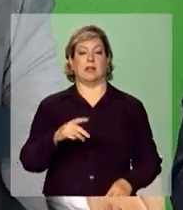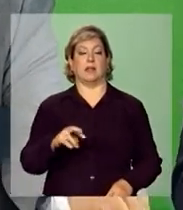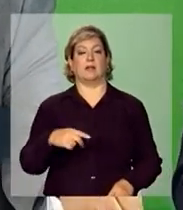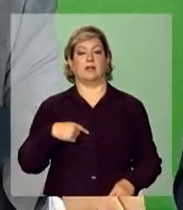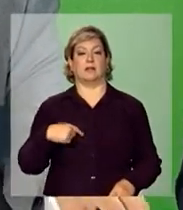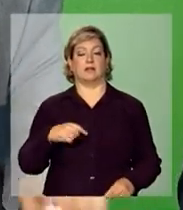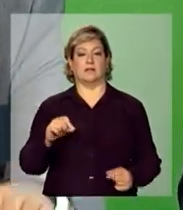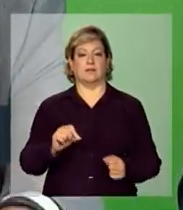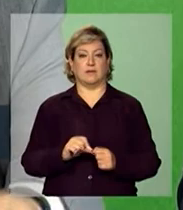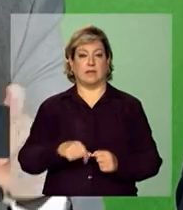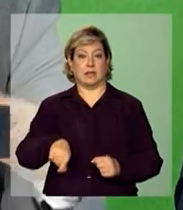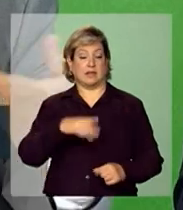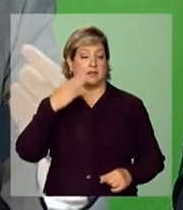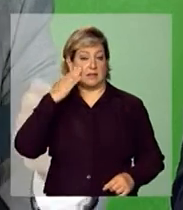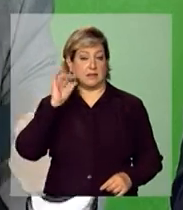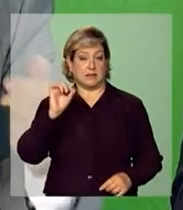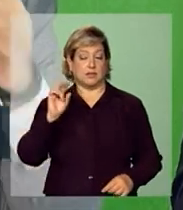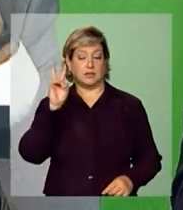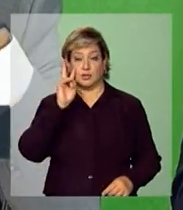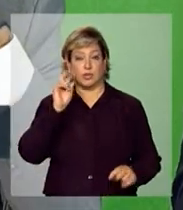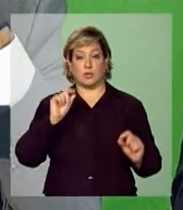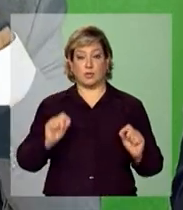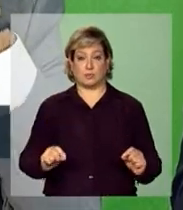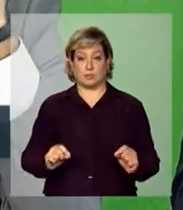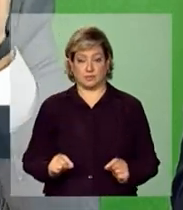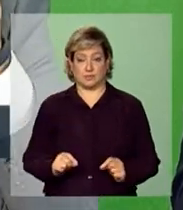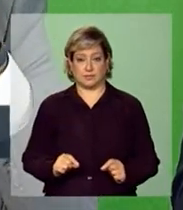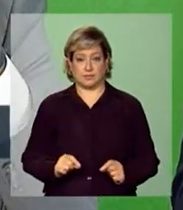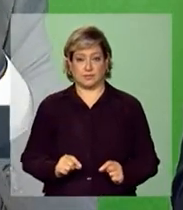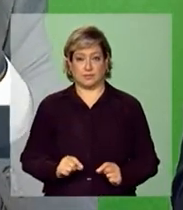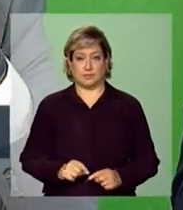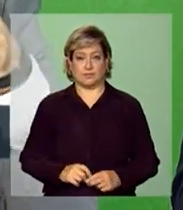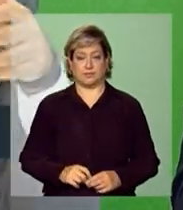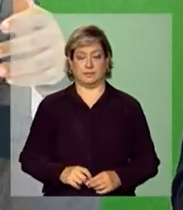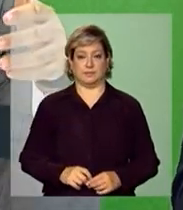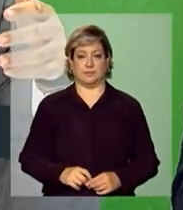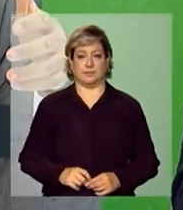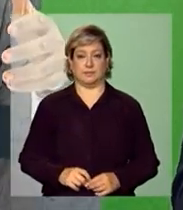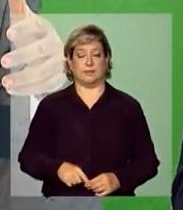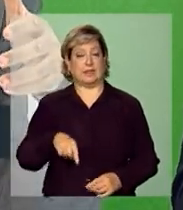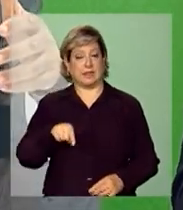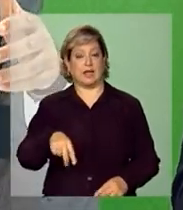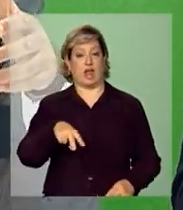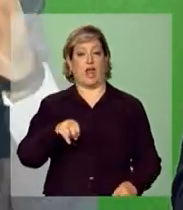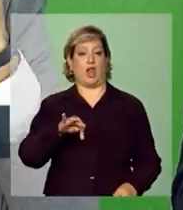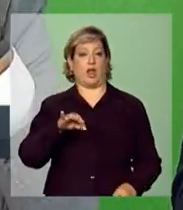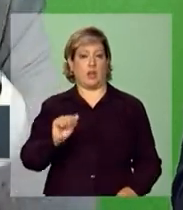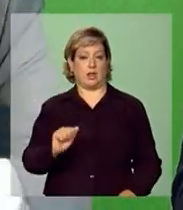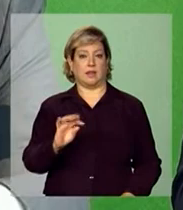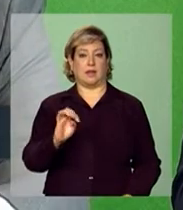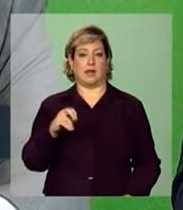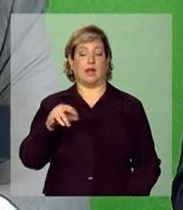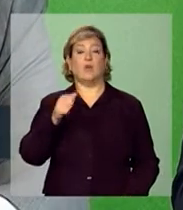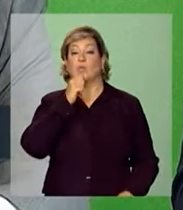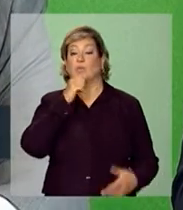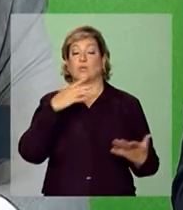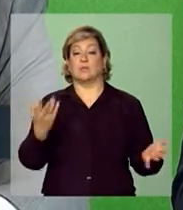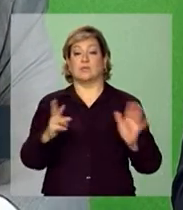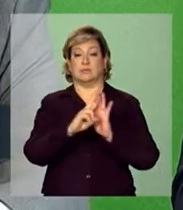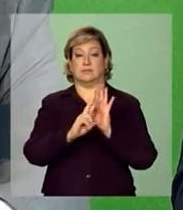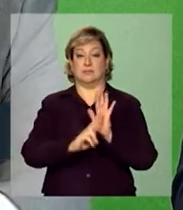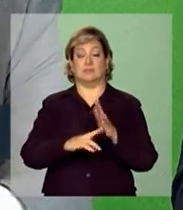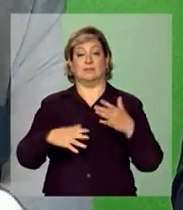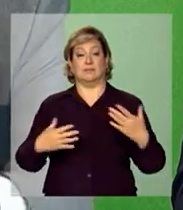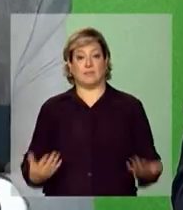nosso entendimento sob a alegação de que isso era uma nota técnica e não havia uma regulamentação então